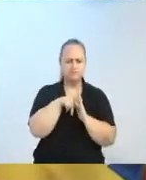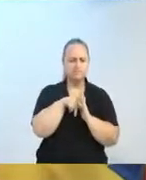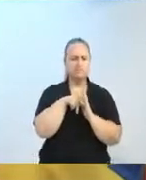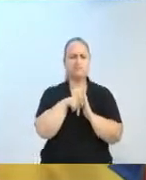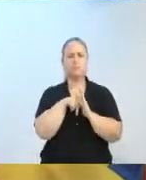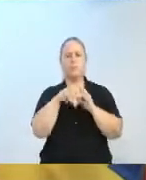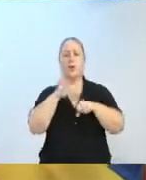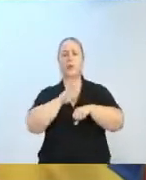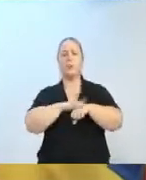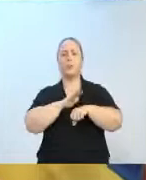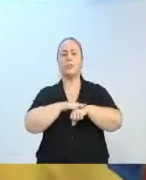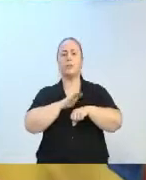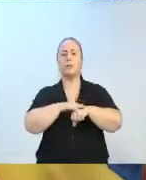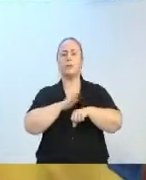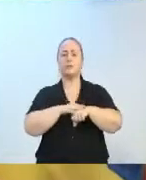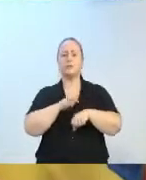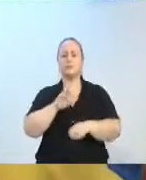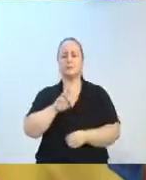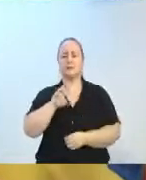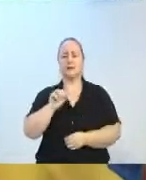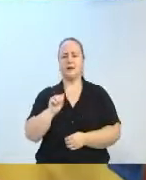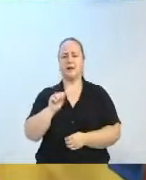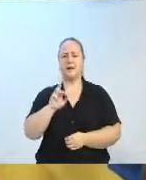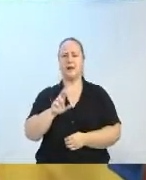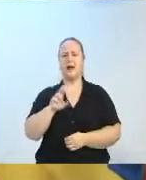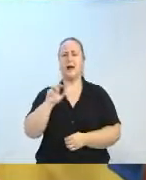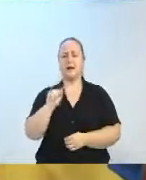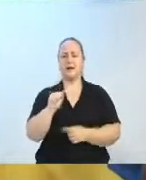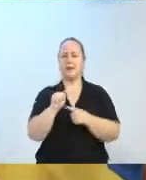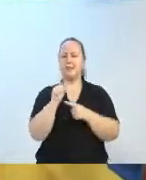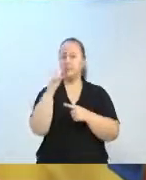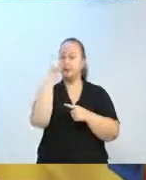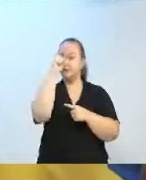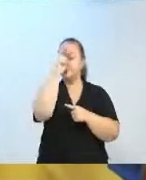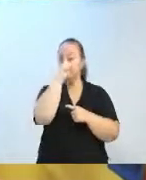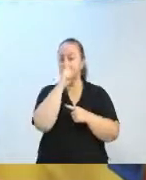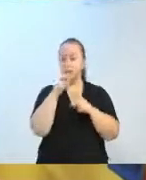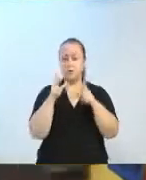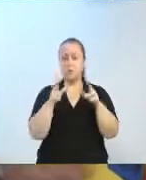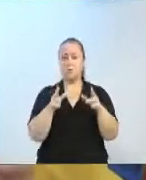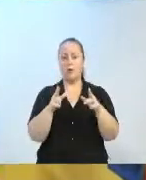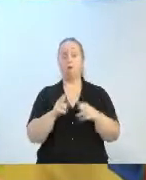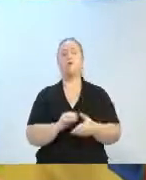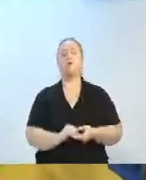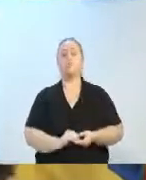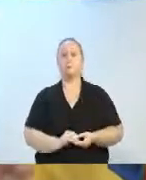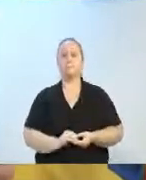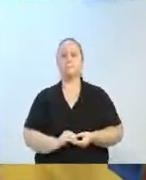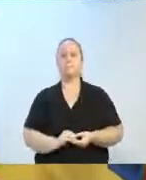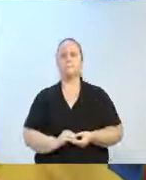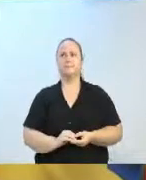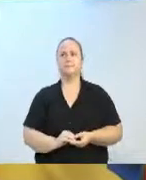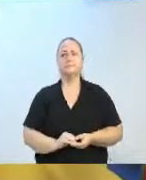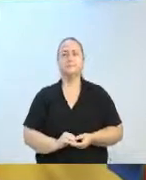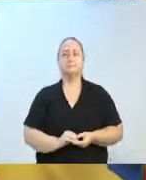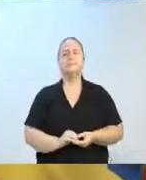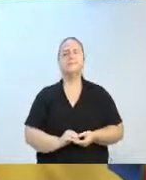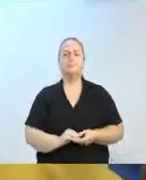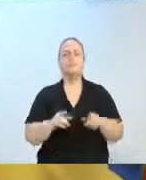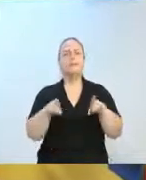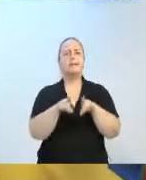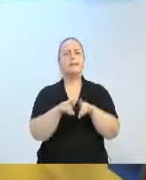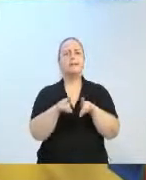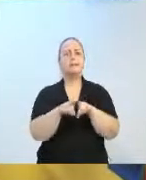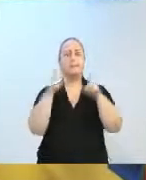uma atenção para isso. E isso vai propagando, a gente consegue ter interesse de enfermeiras, interesse de